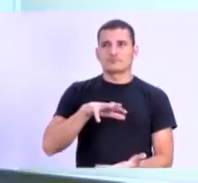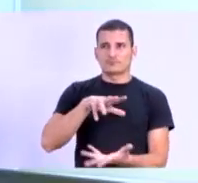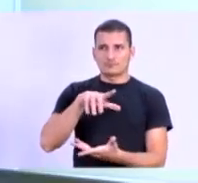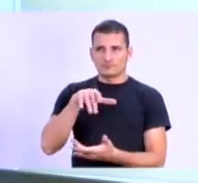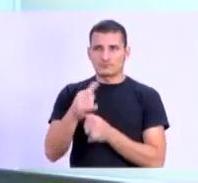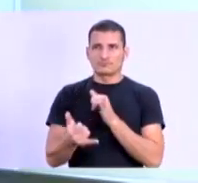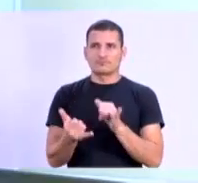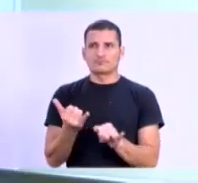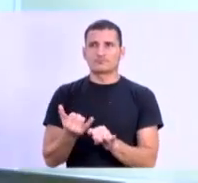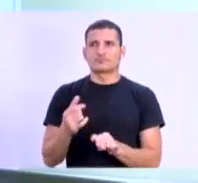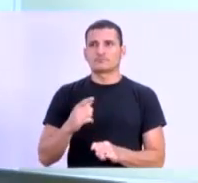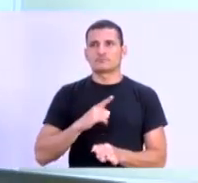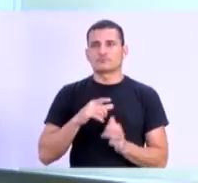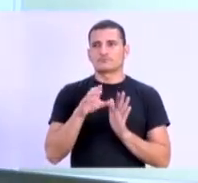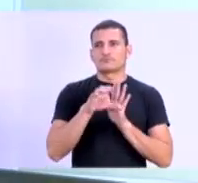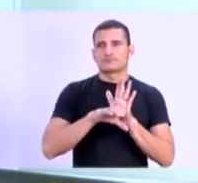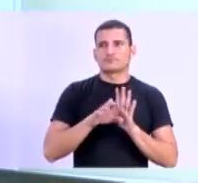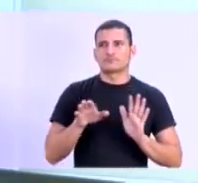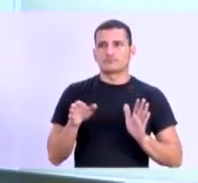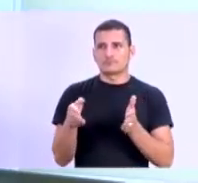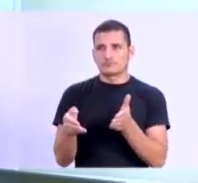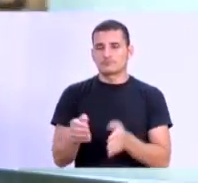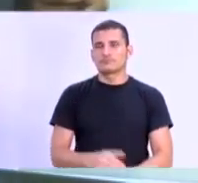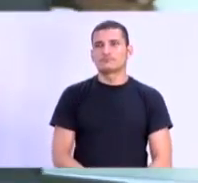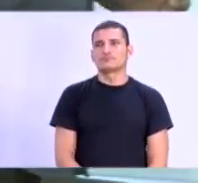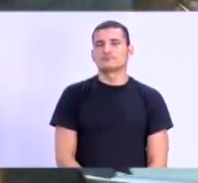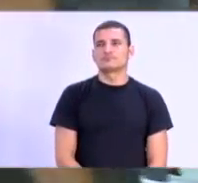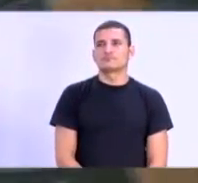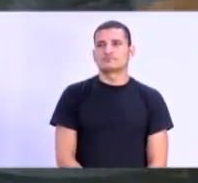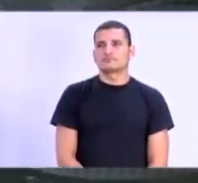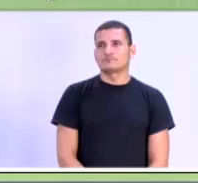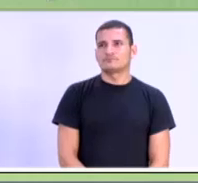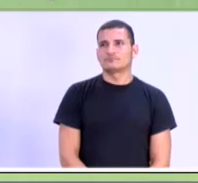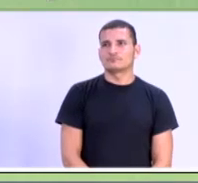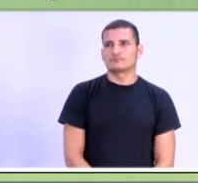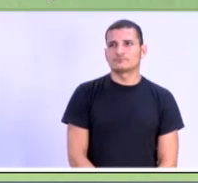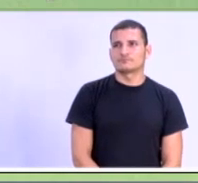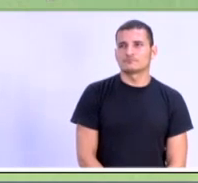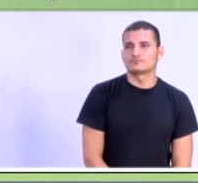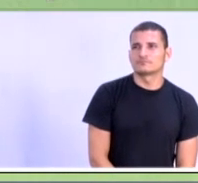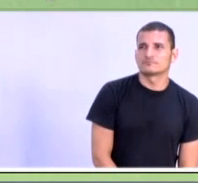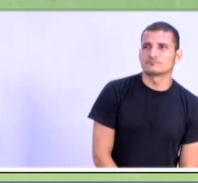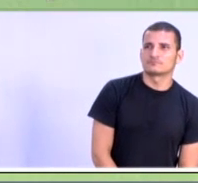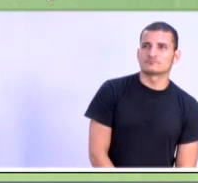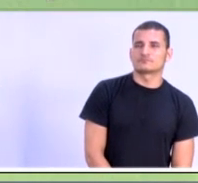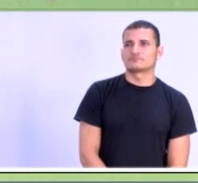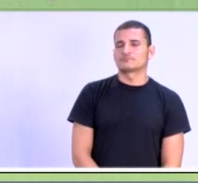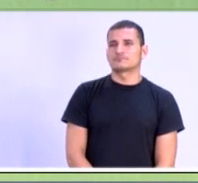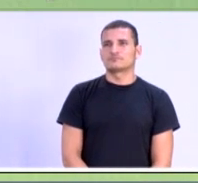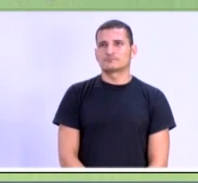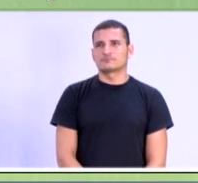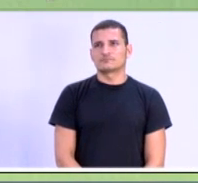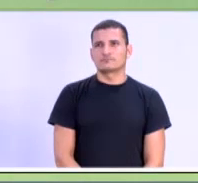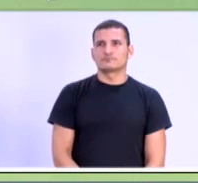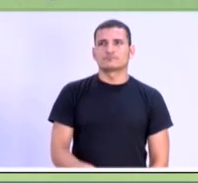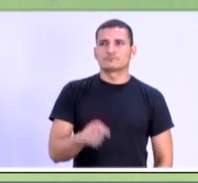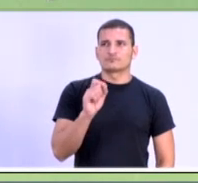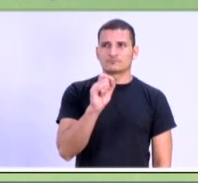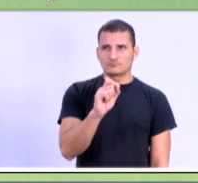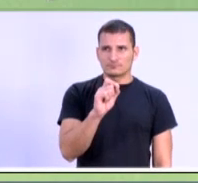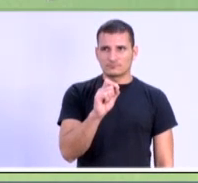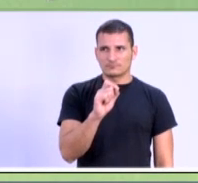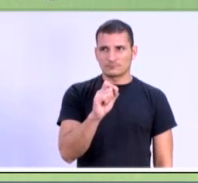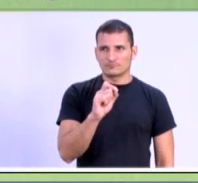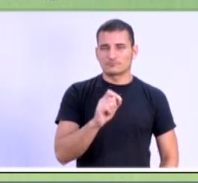conceitos específicos, e é isso que a gente vai ver agora, né? Quando a gente faz a pergunta o que é,